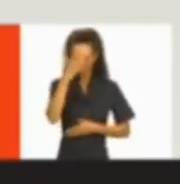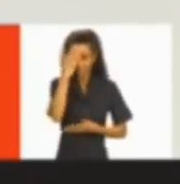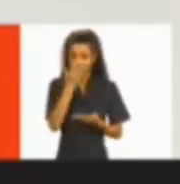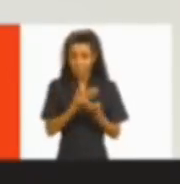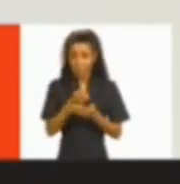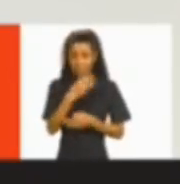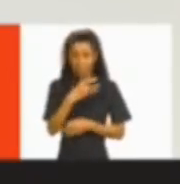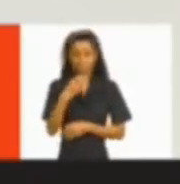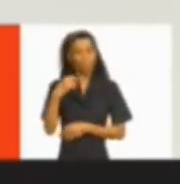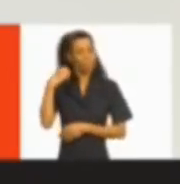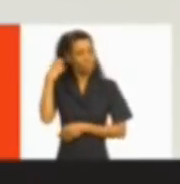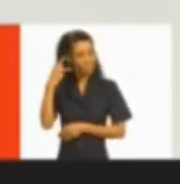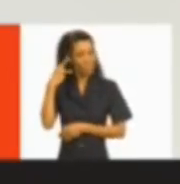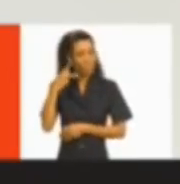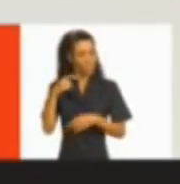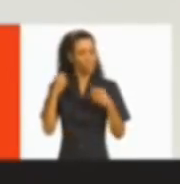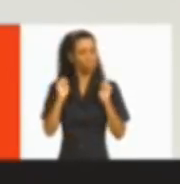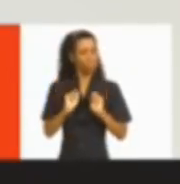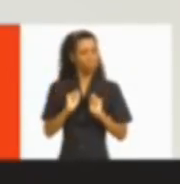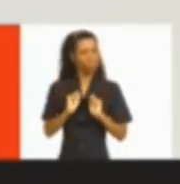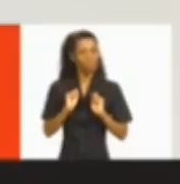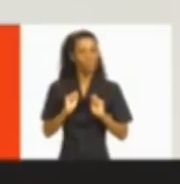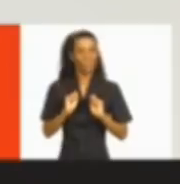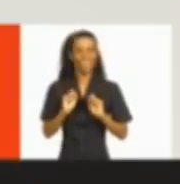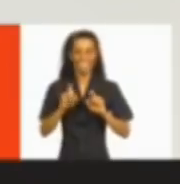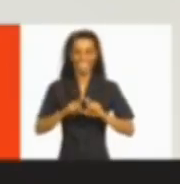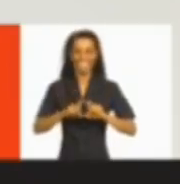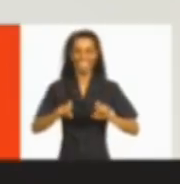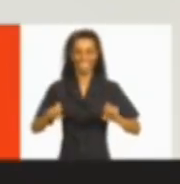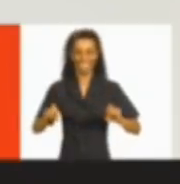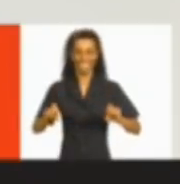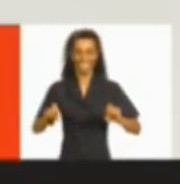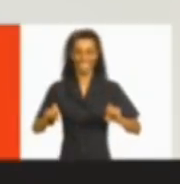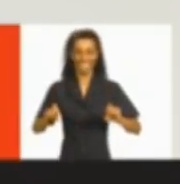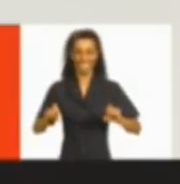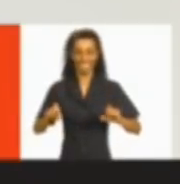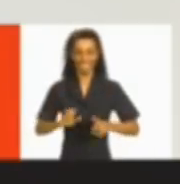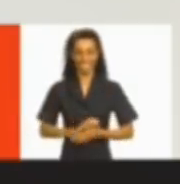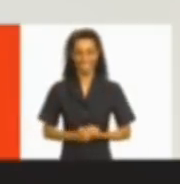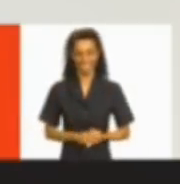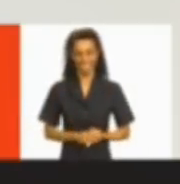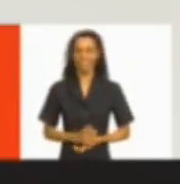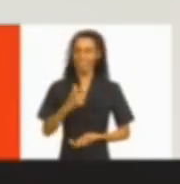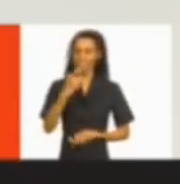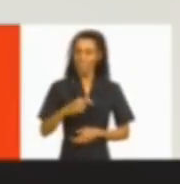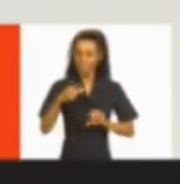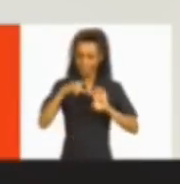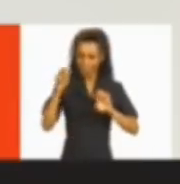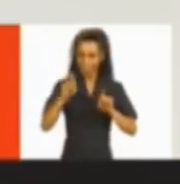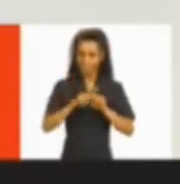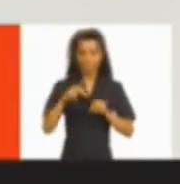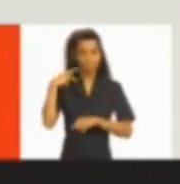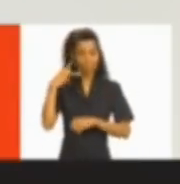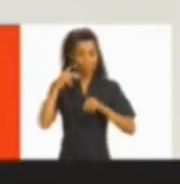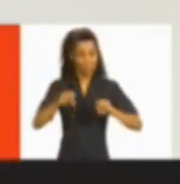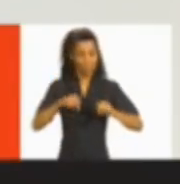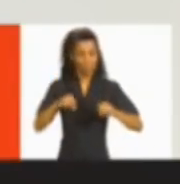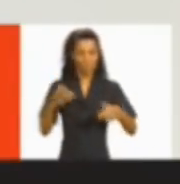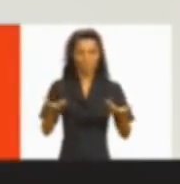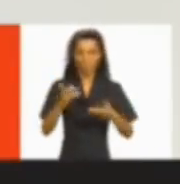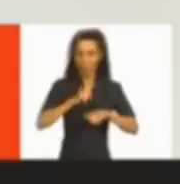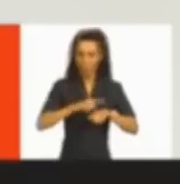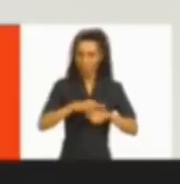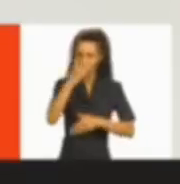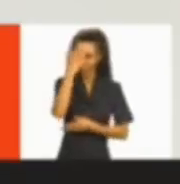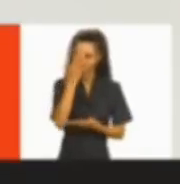Acredito que a boa política ainda é possível. Fernanda Mendes Ribeiro, deputada federal, 1510. Sou Link, empresário e vereador em